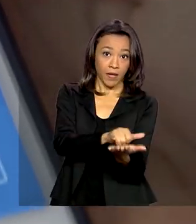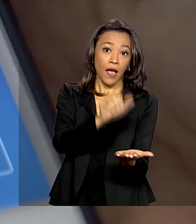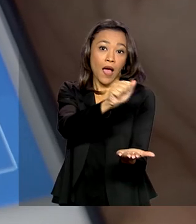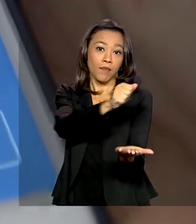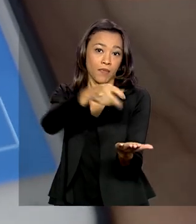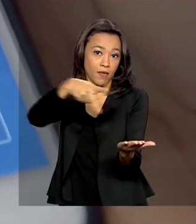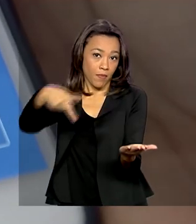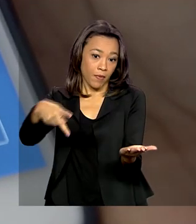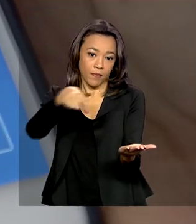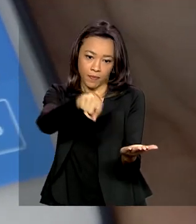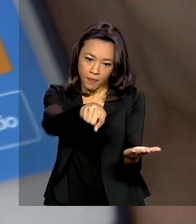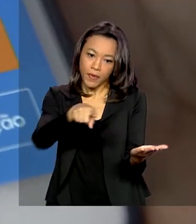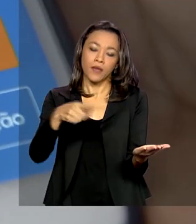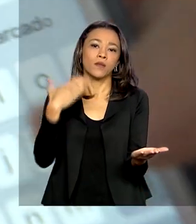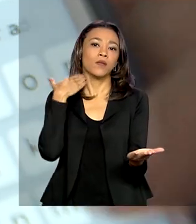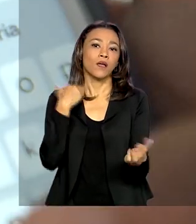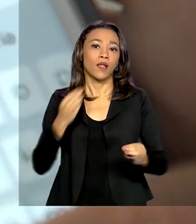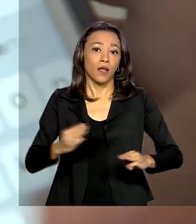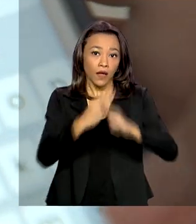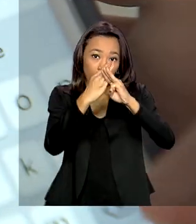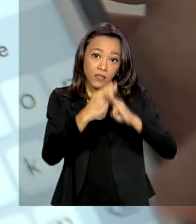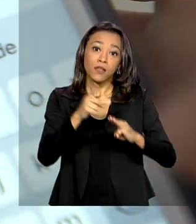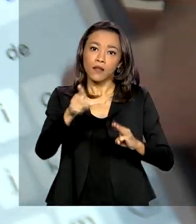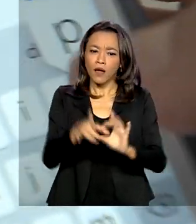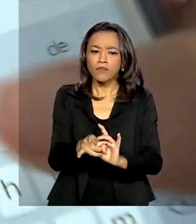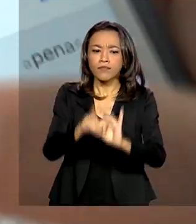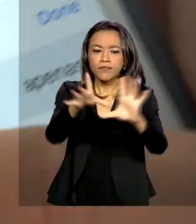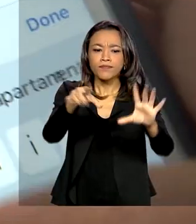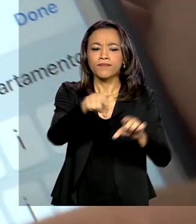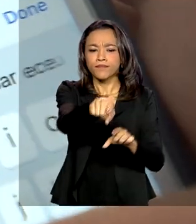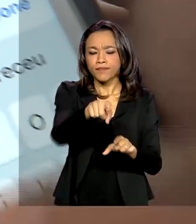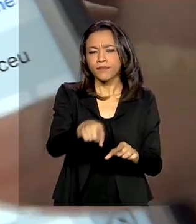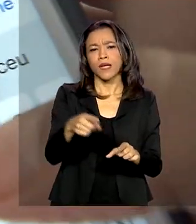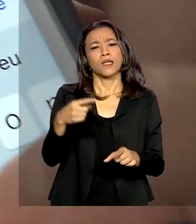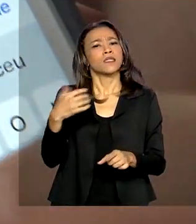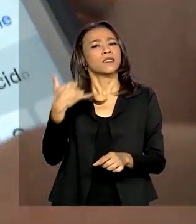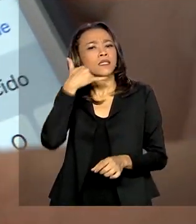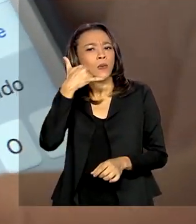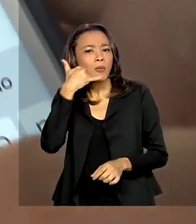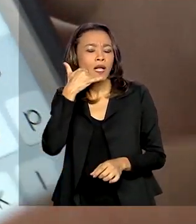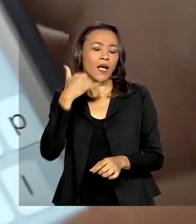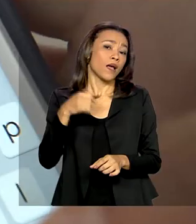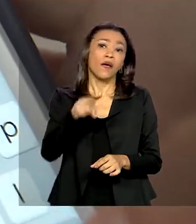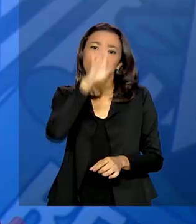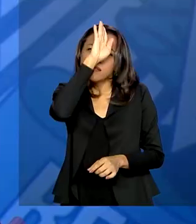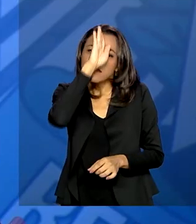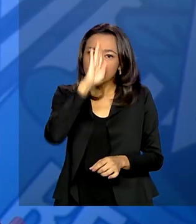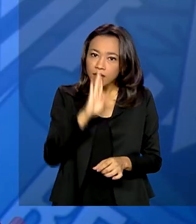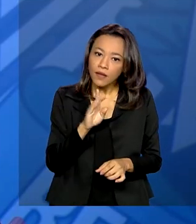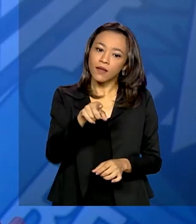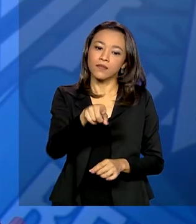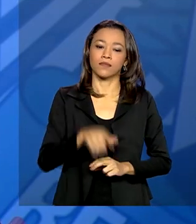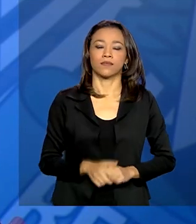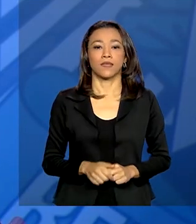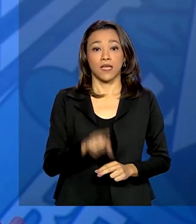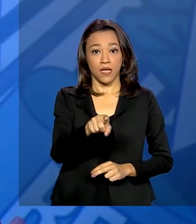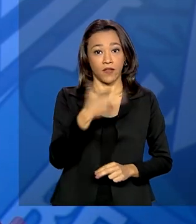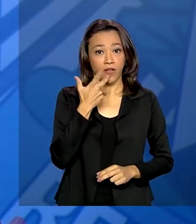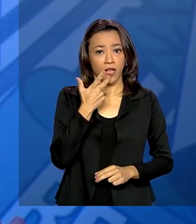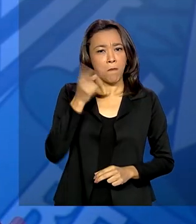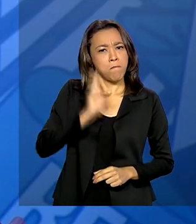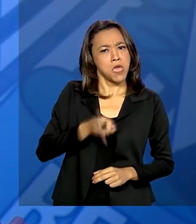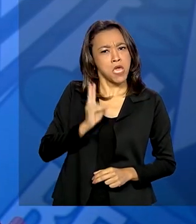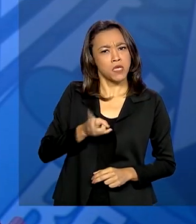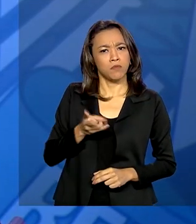caixa auxílio emergencial está disponível para celulares com sistema android ou ios ele é de graça mesmo que não